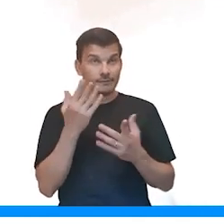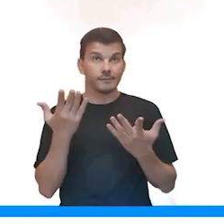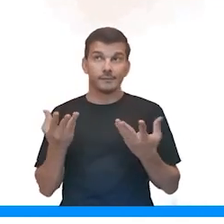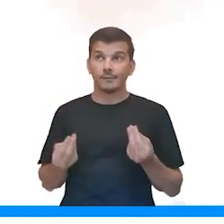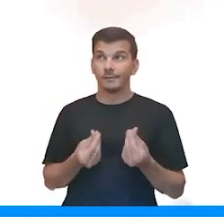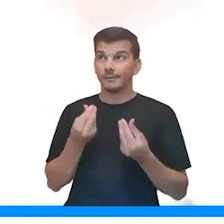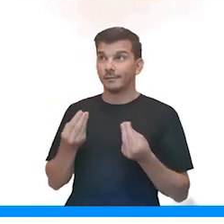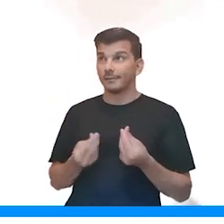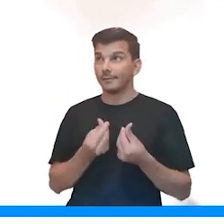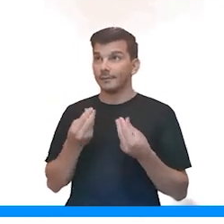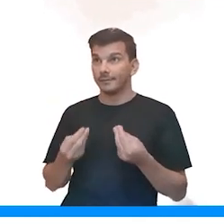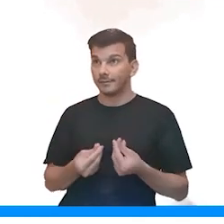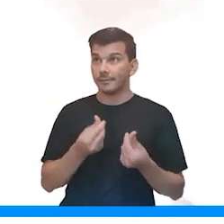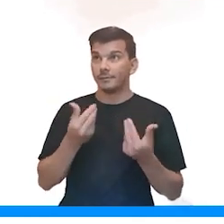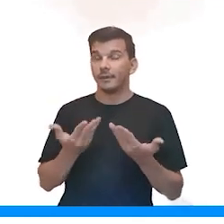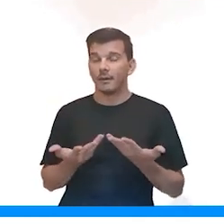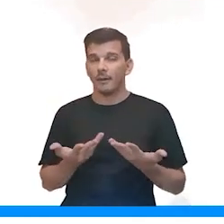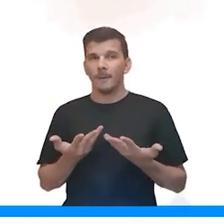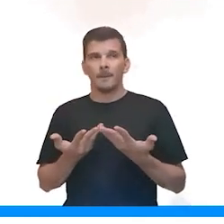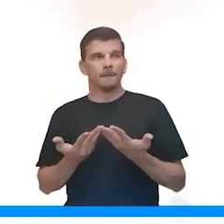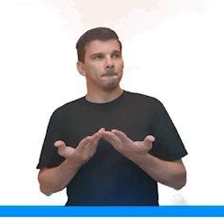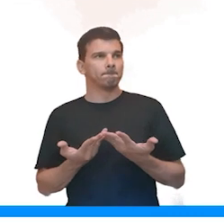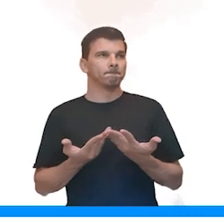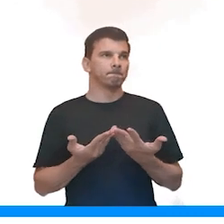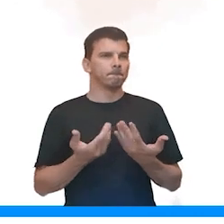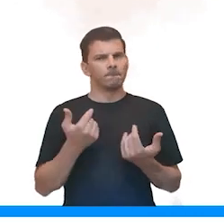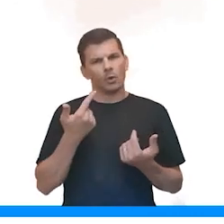vou fixar...